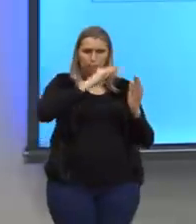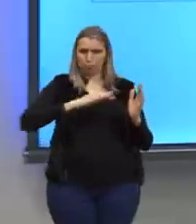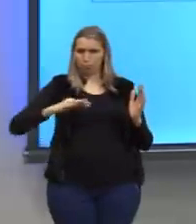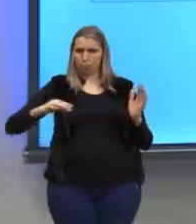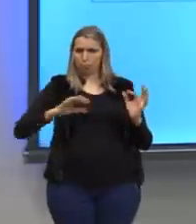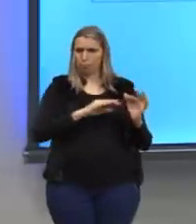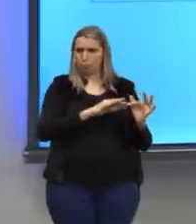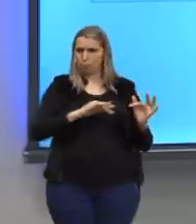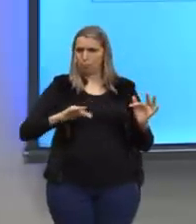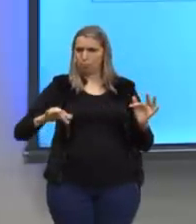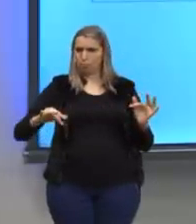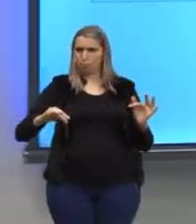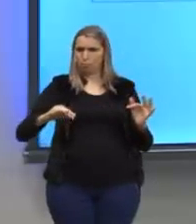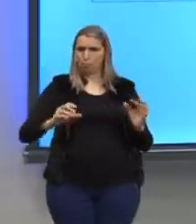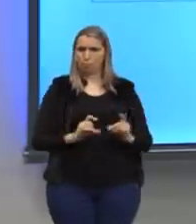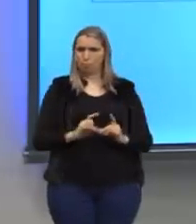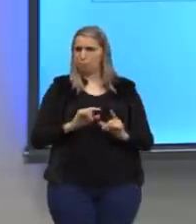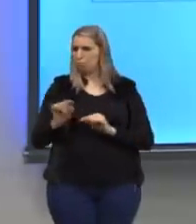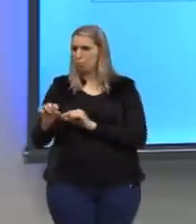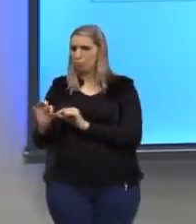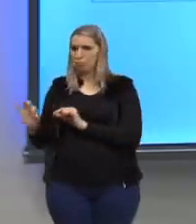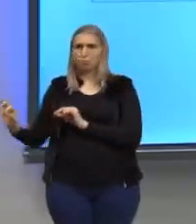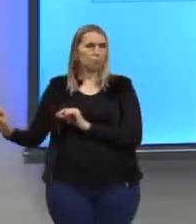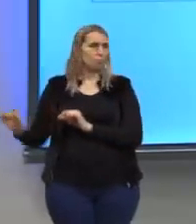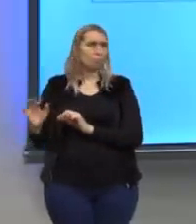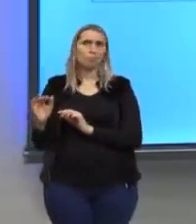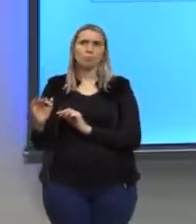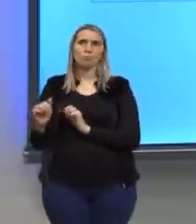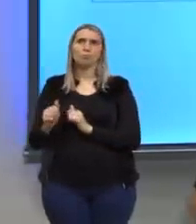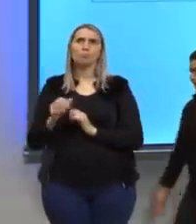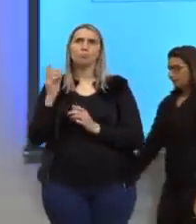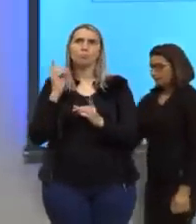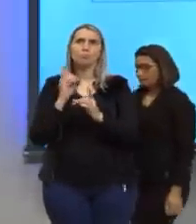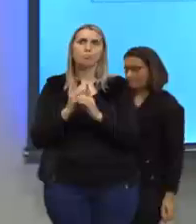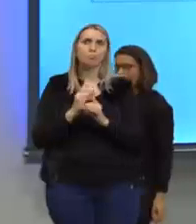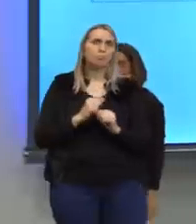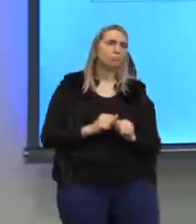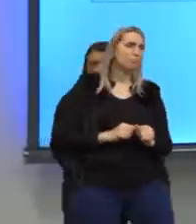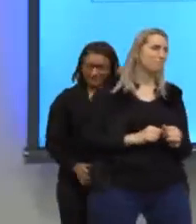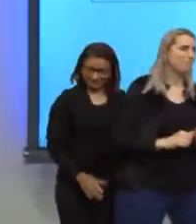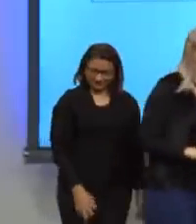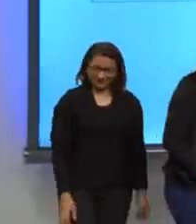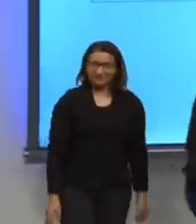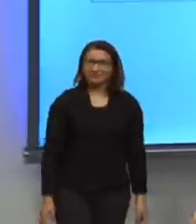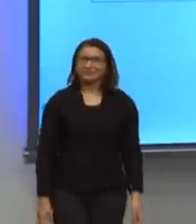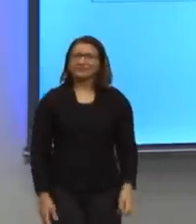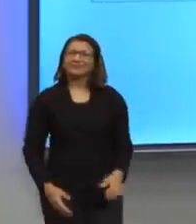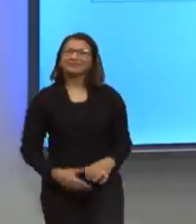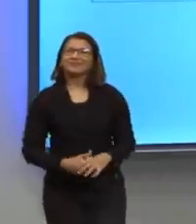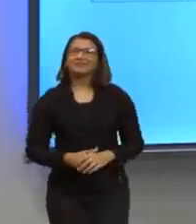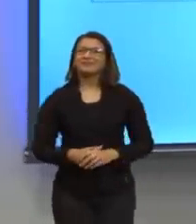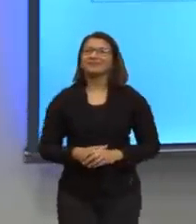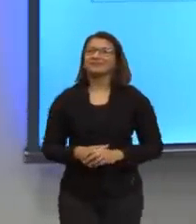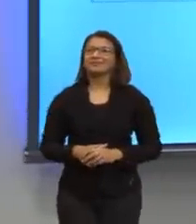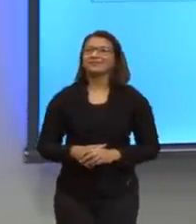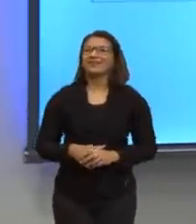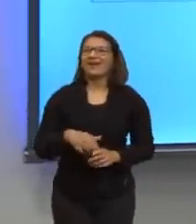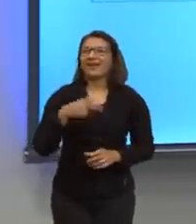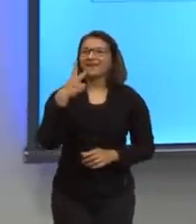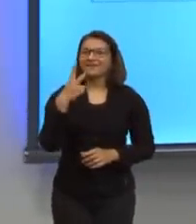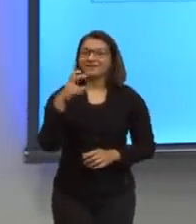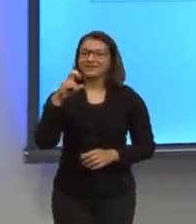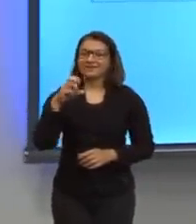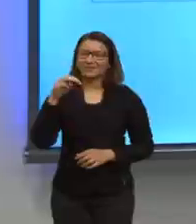a sombra do poste, certo? E aí nós vamos descobrir, então, que esse prédio está a 25 metros